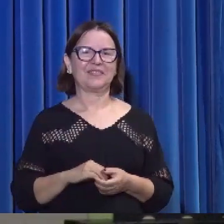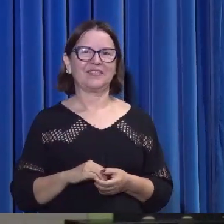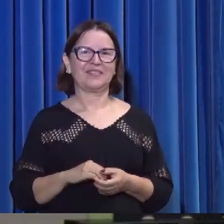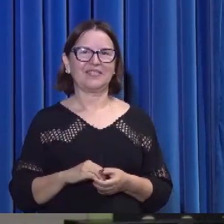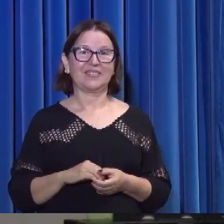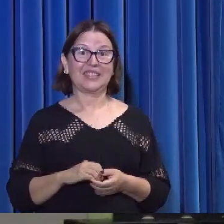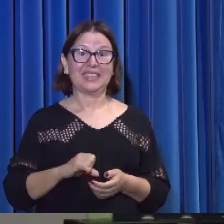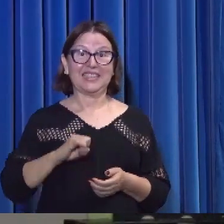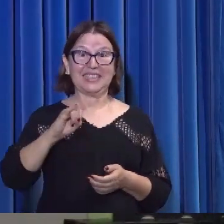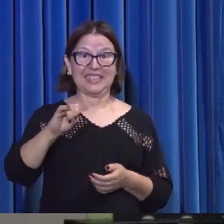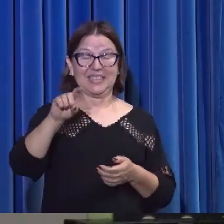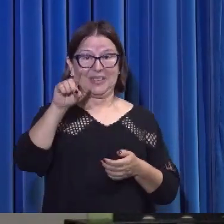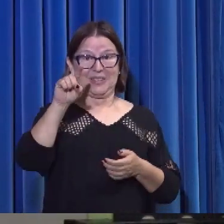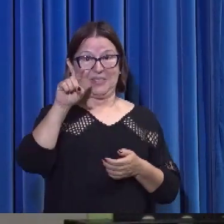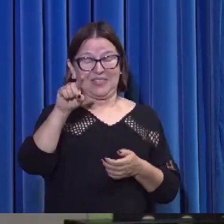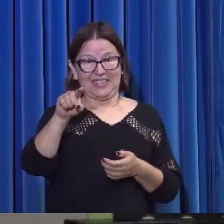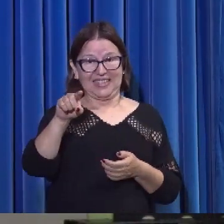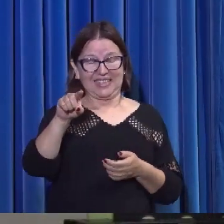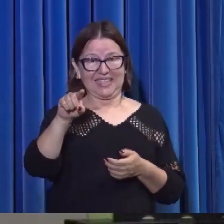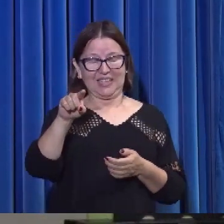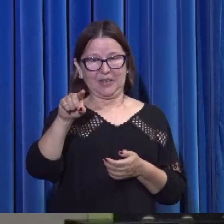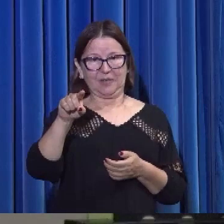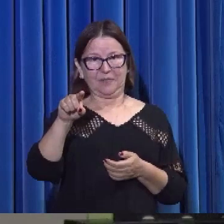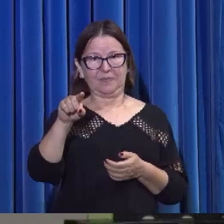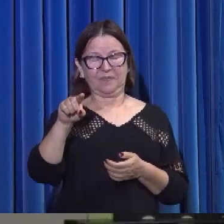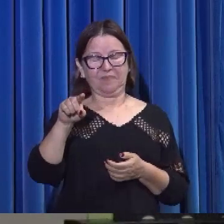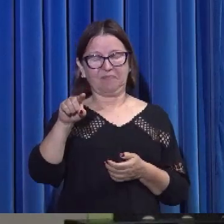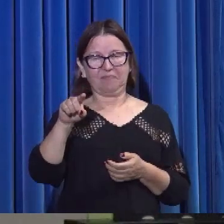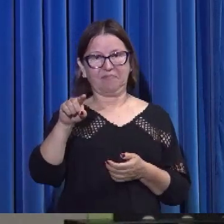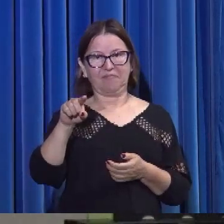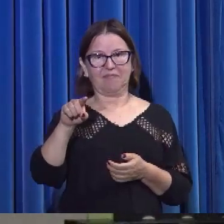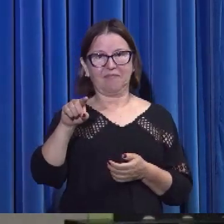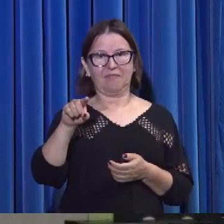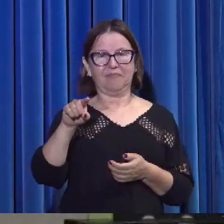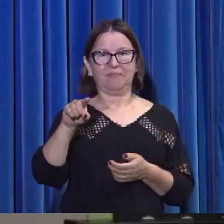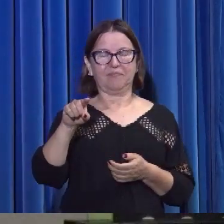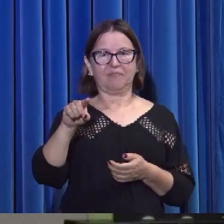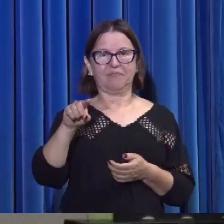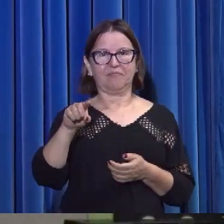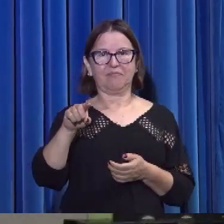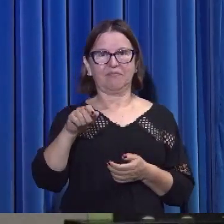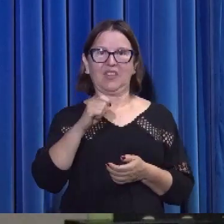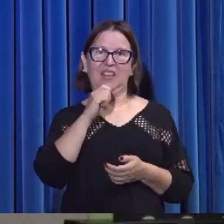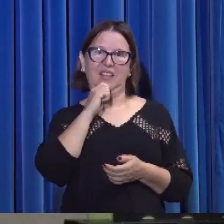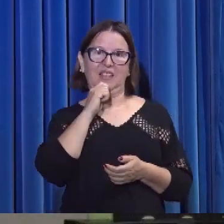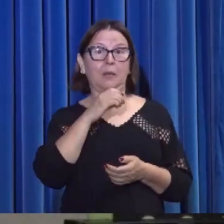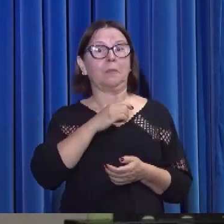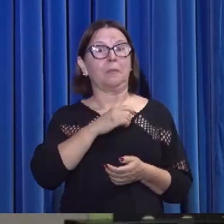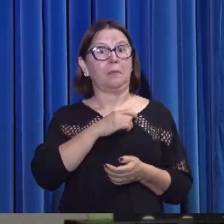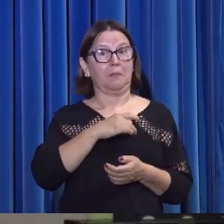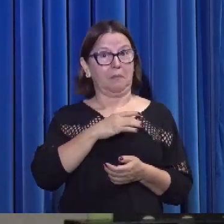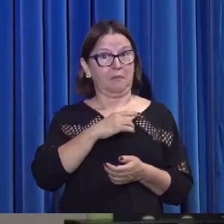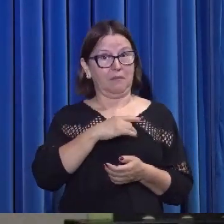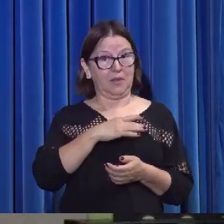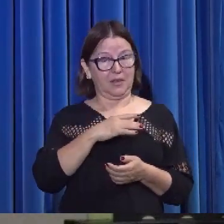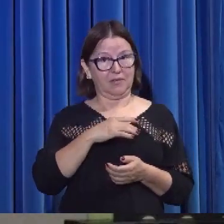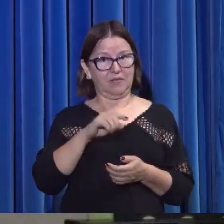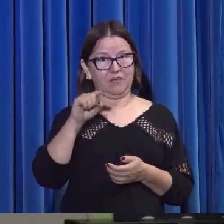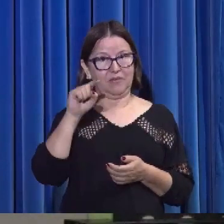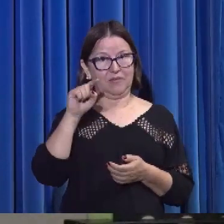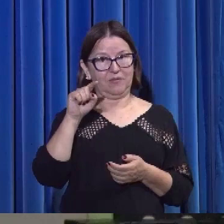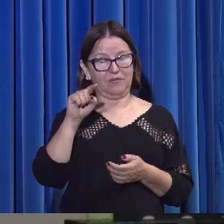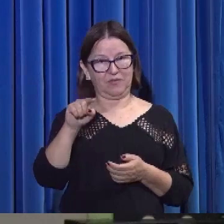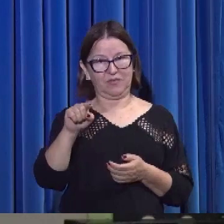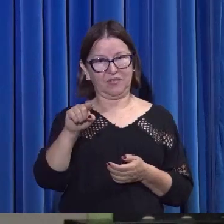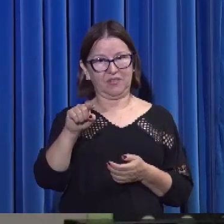Então, se você é aí, de certo modo, você ainda está com medo, você é